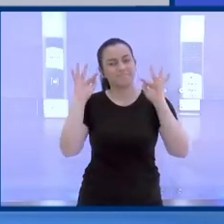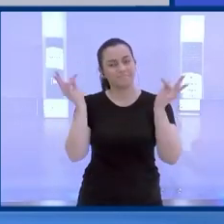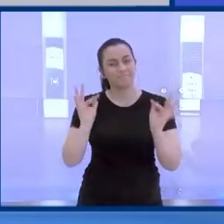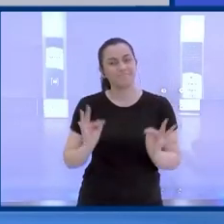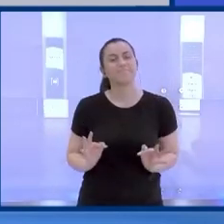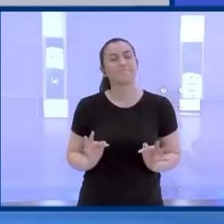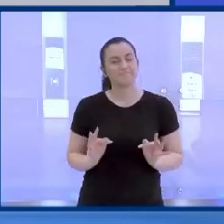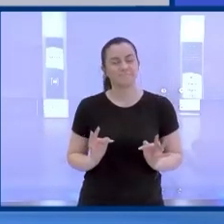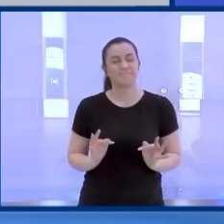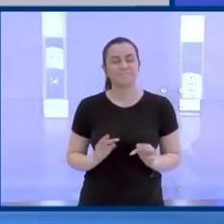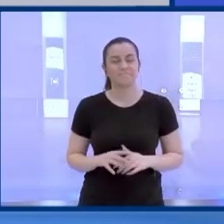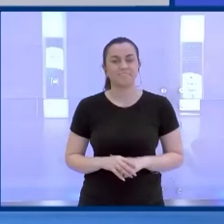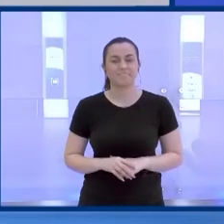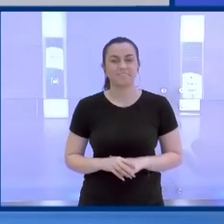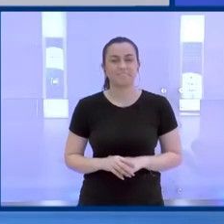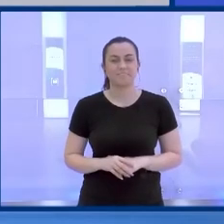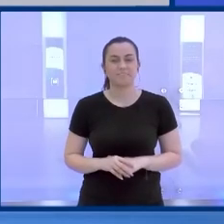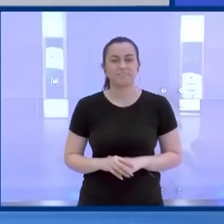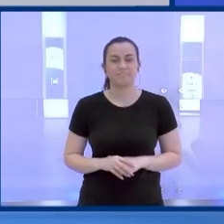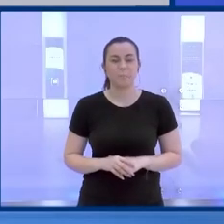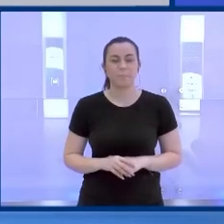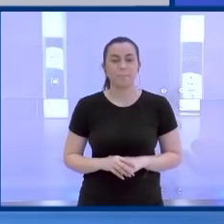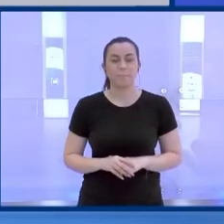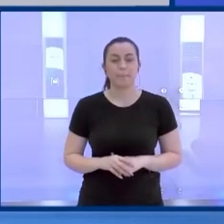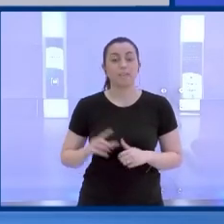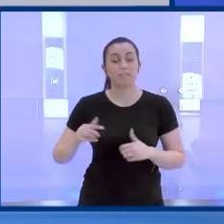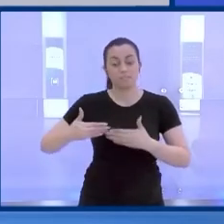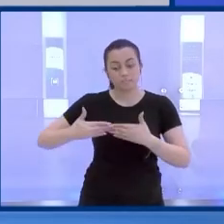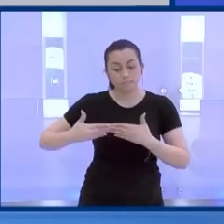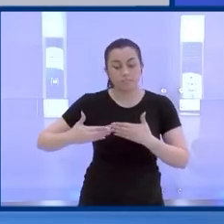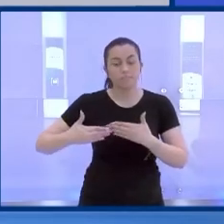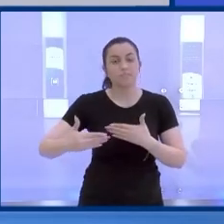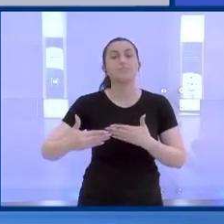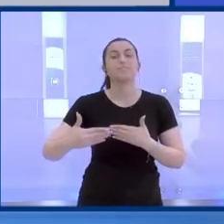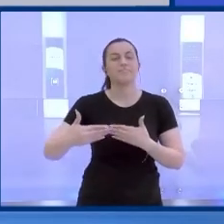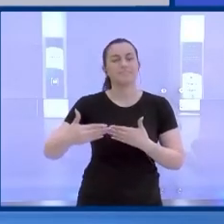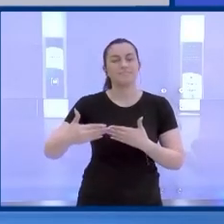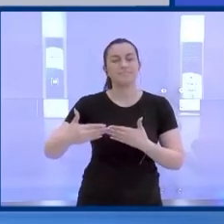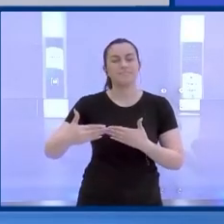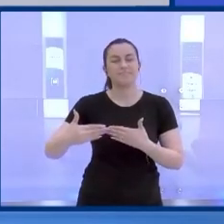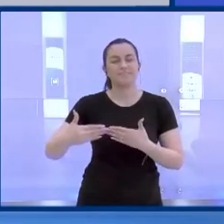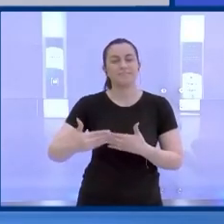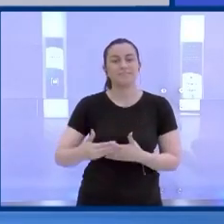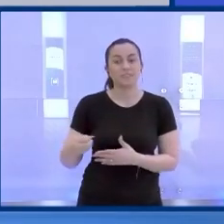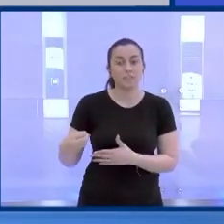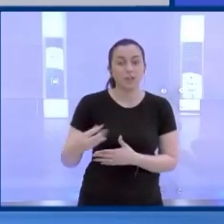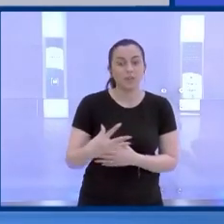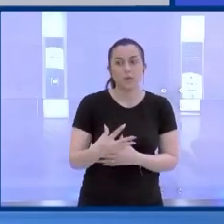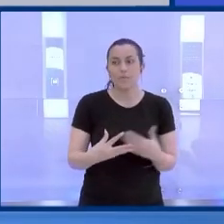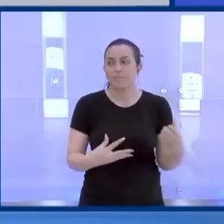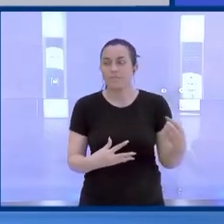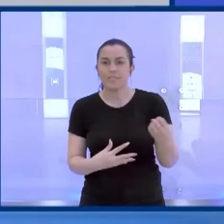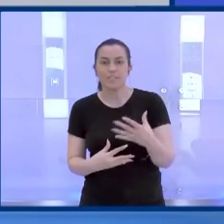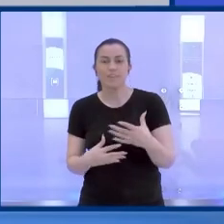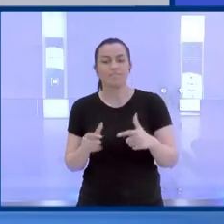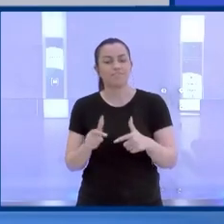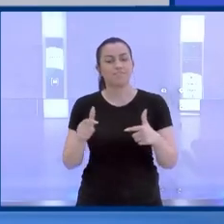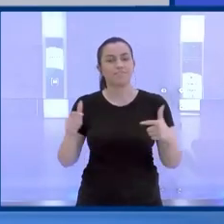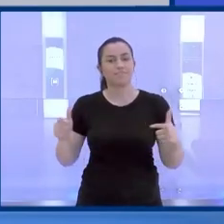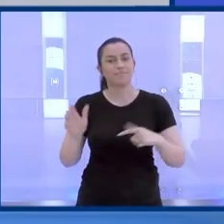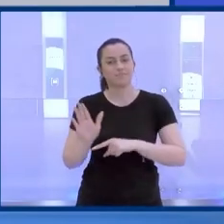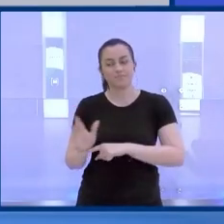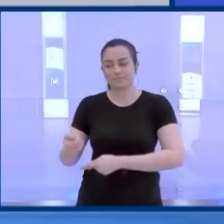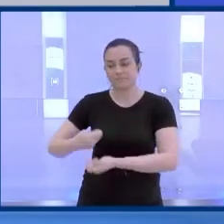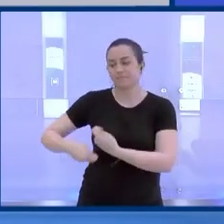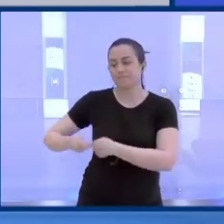que faz o início, o começo, de uma nova realidade para o mercado do